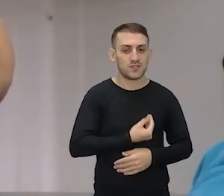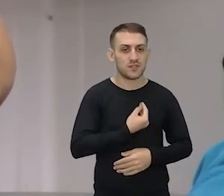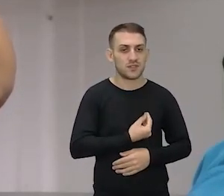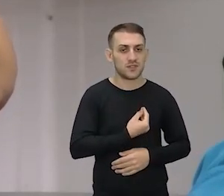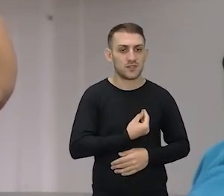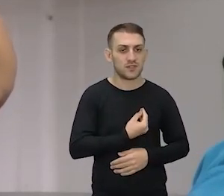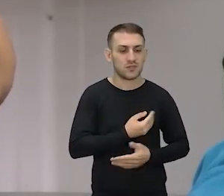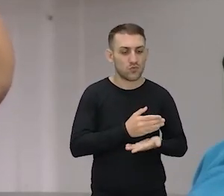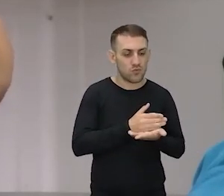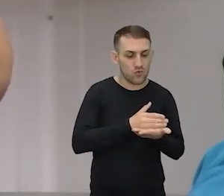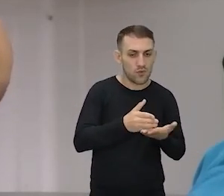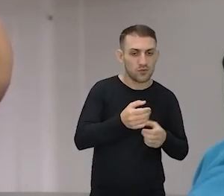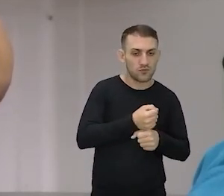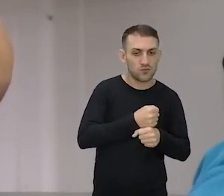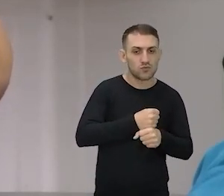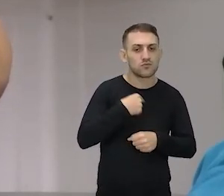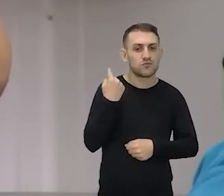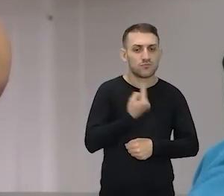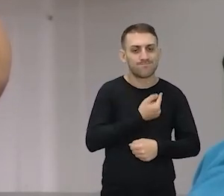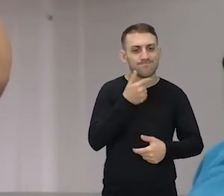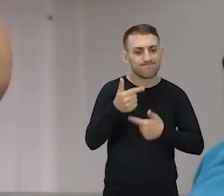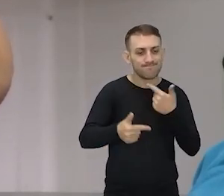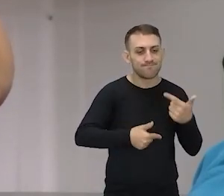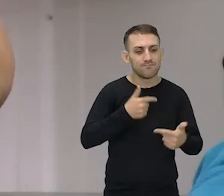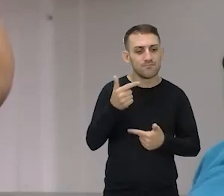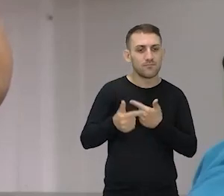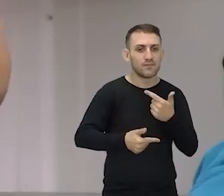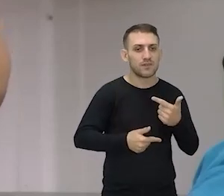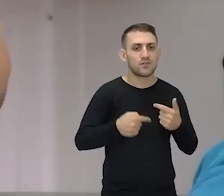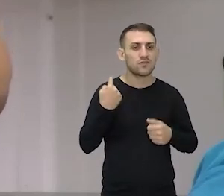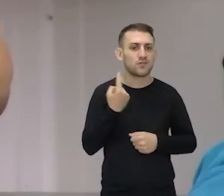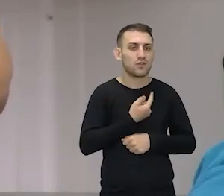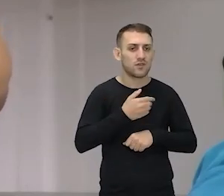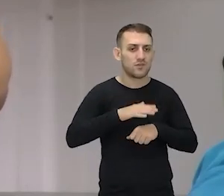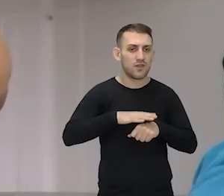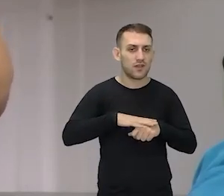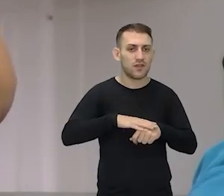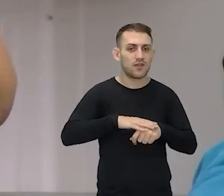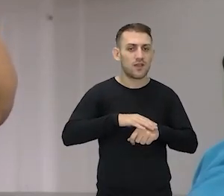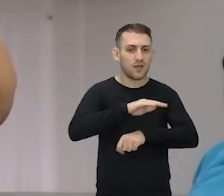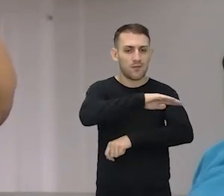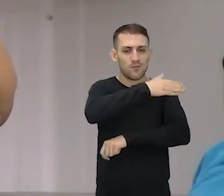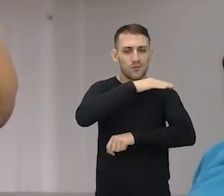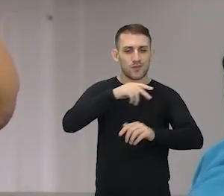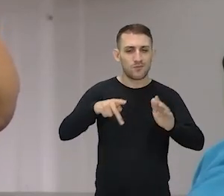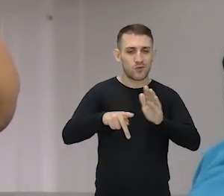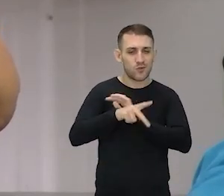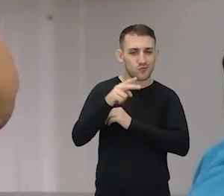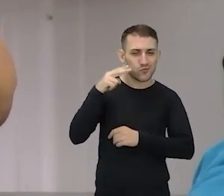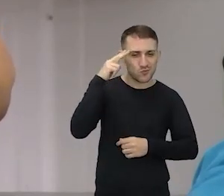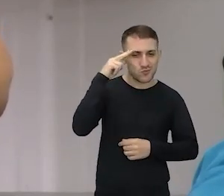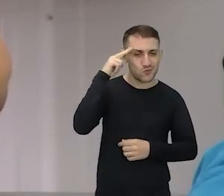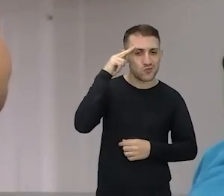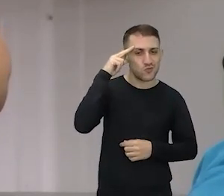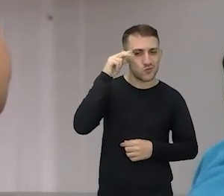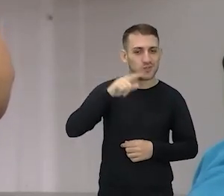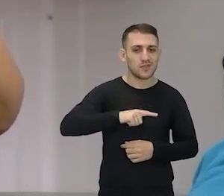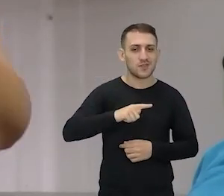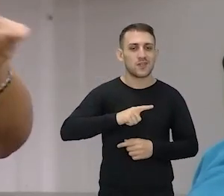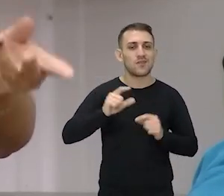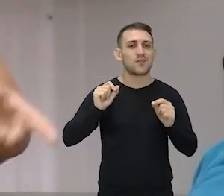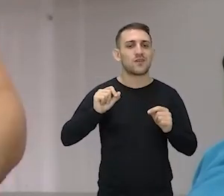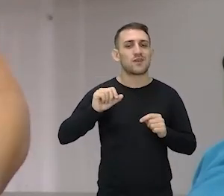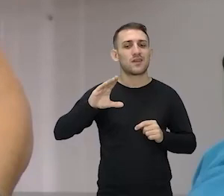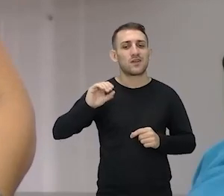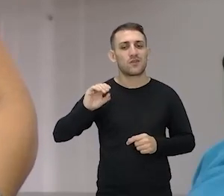no começo do ano a gente trabalha, né? A gente fez a Montanha dos Sonhos, né? Conduzido pela nossa COI,